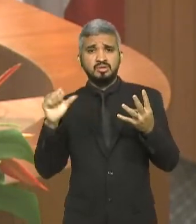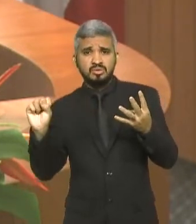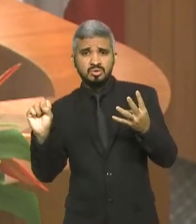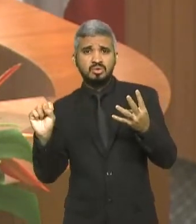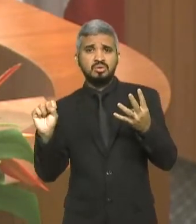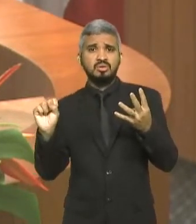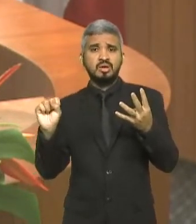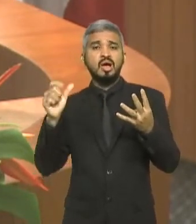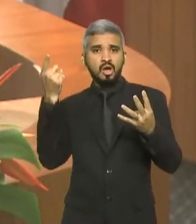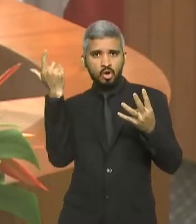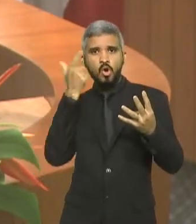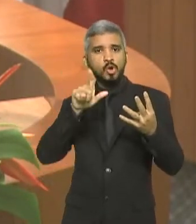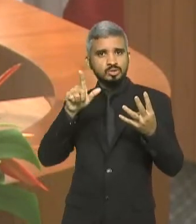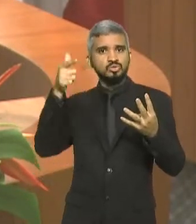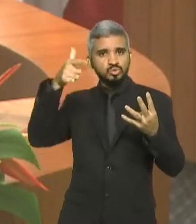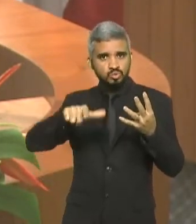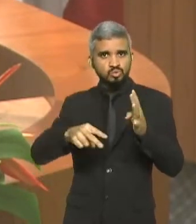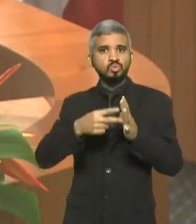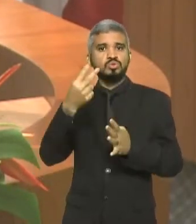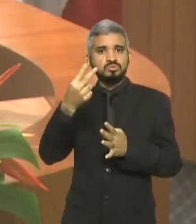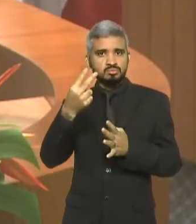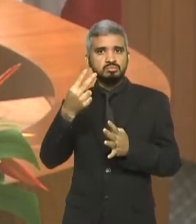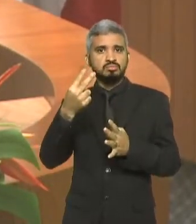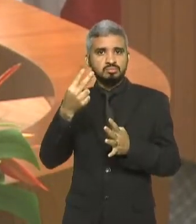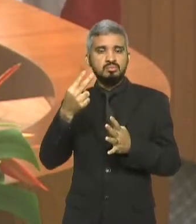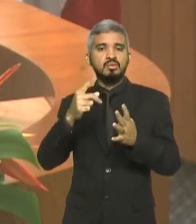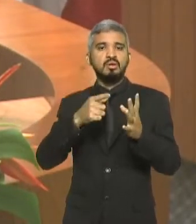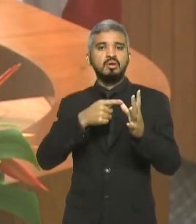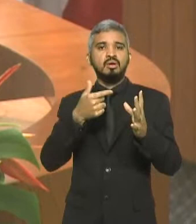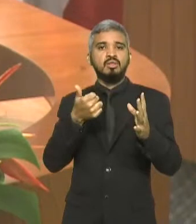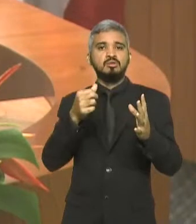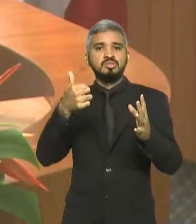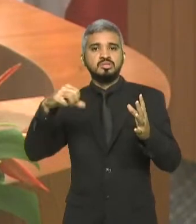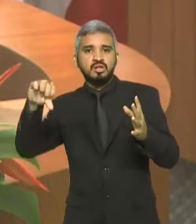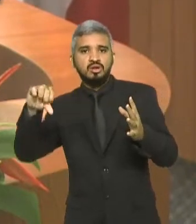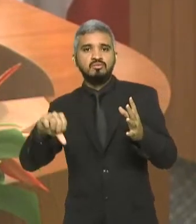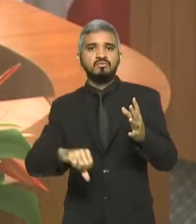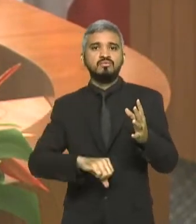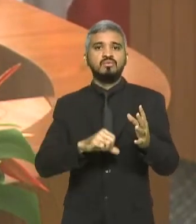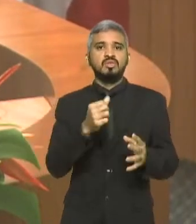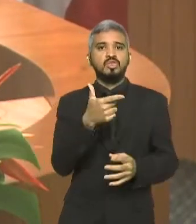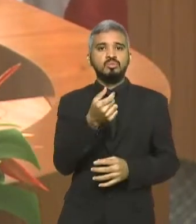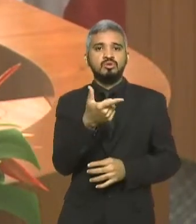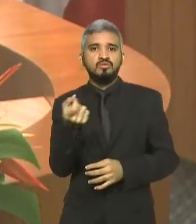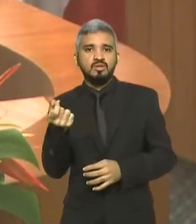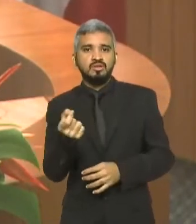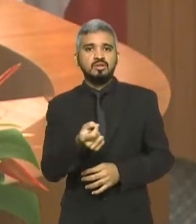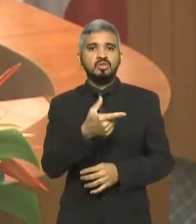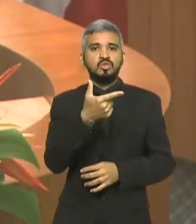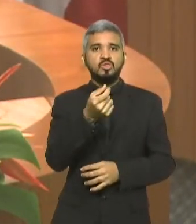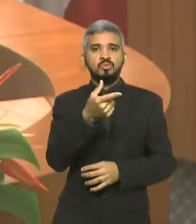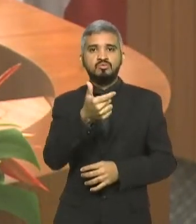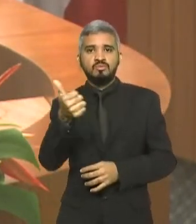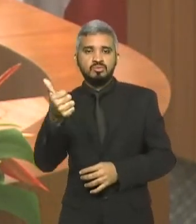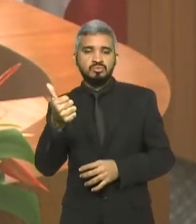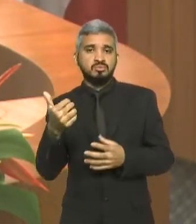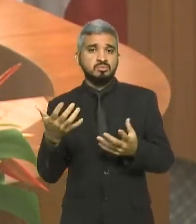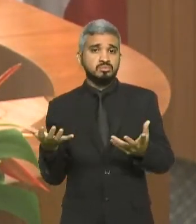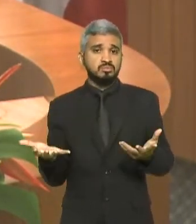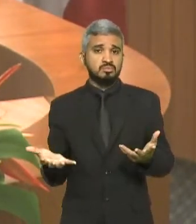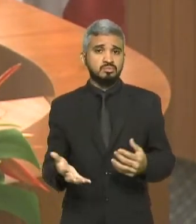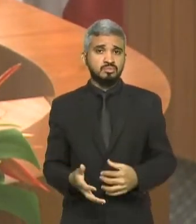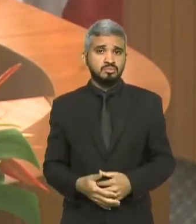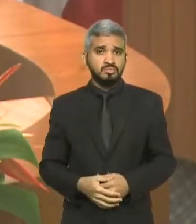reeleição, ganhou a reeleição mentindo novamente. 2019, 2020, 2021.